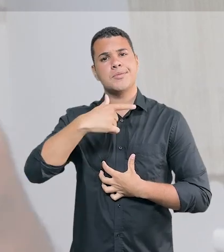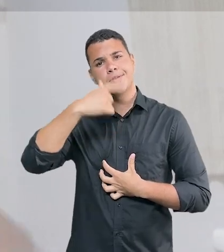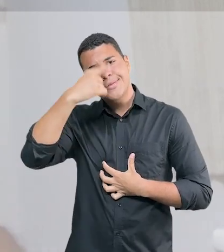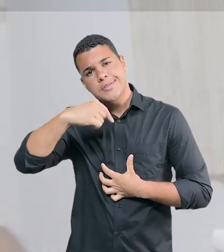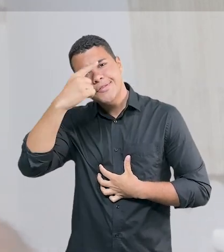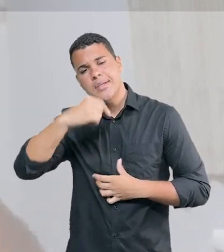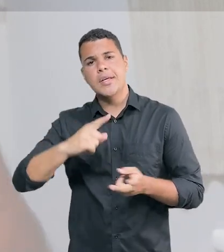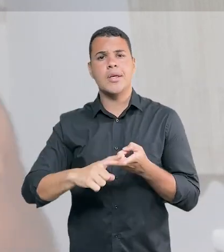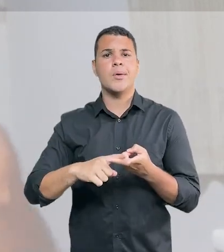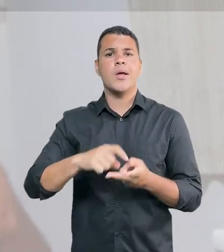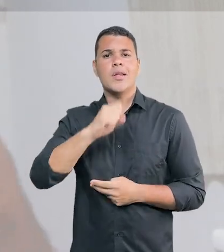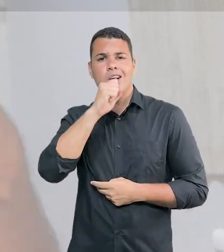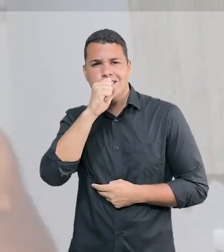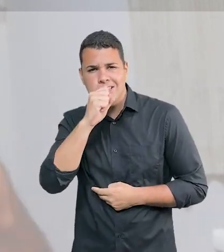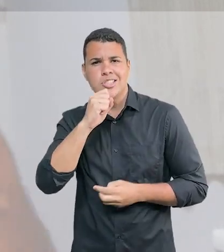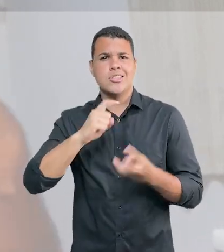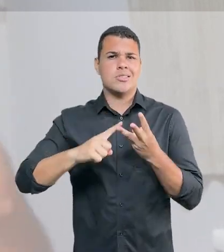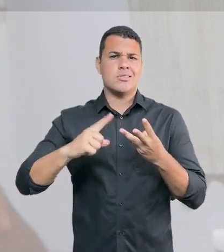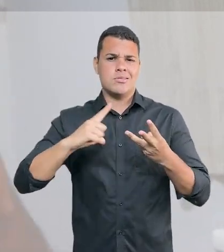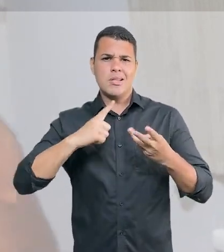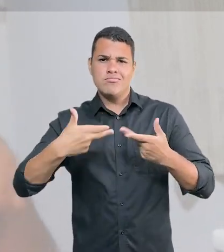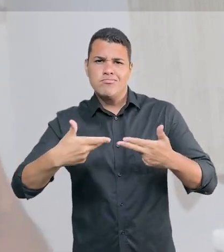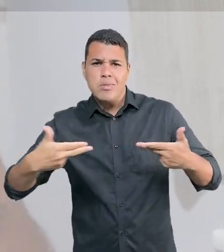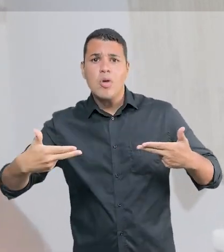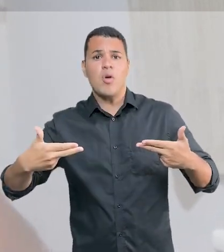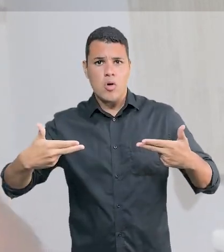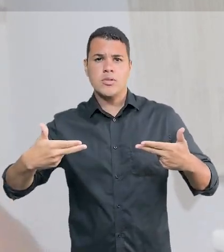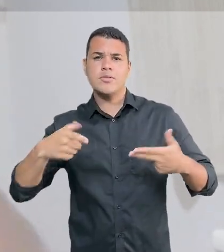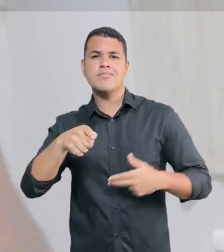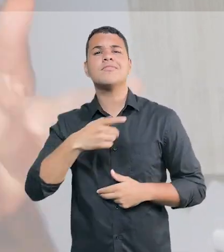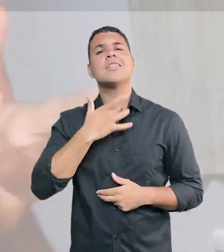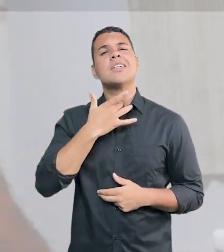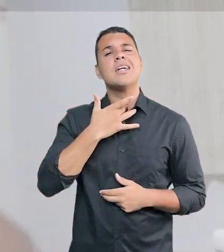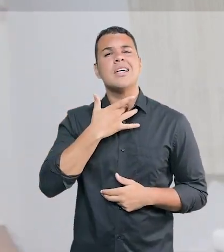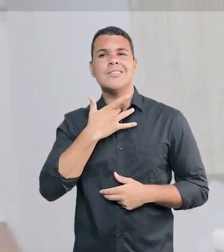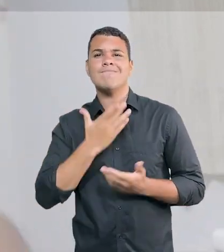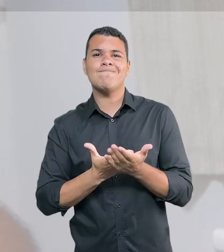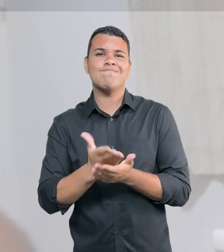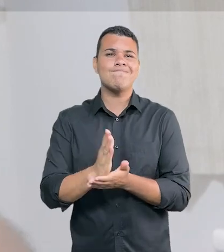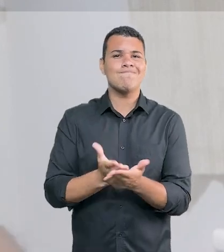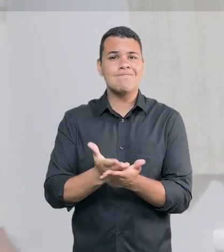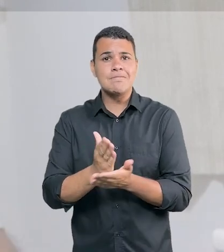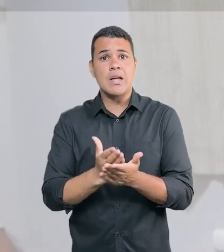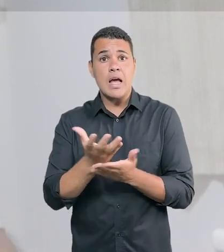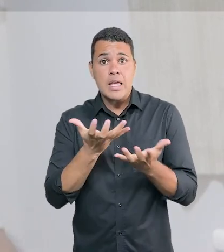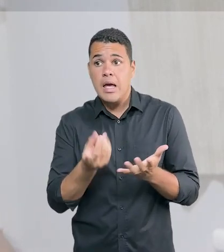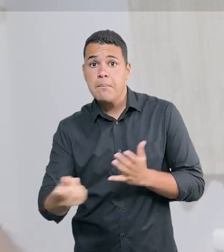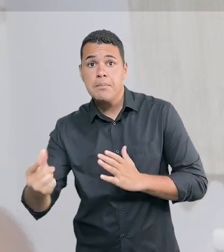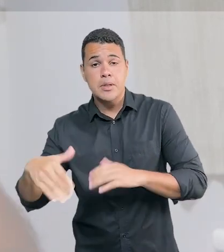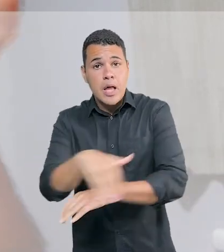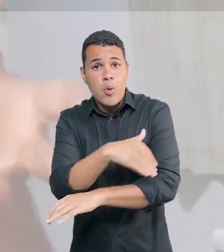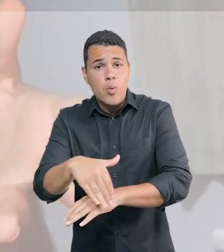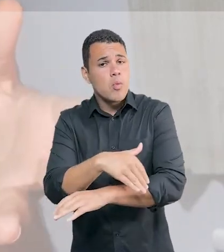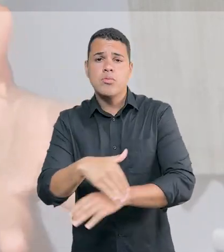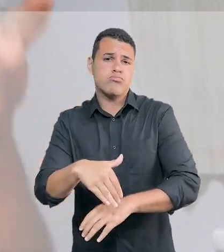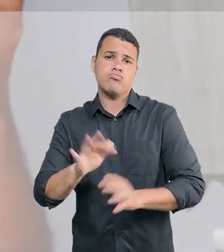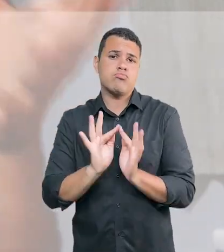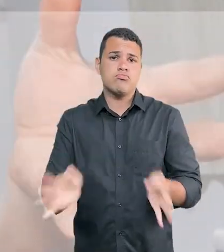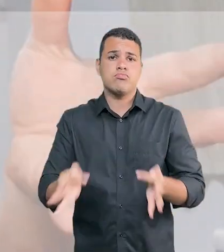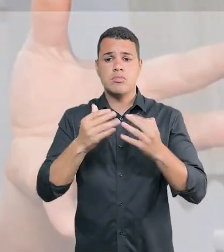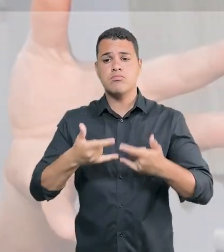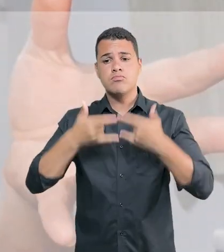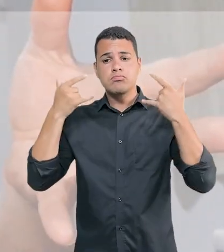com sinal de infecção respiratória, né, tá ali com quadro de resfriado, de gripe, tal, tá tossindo, tá espirrando, tá com a garganta incomodada e tal, vai